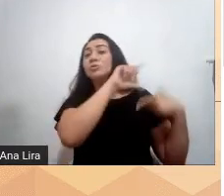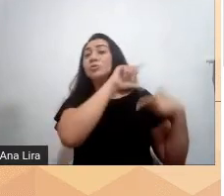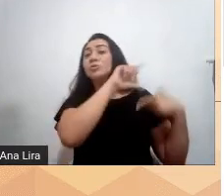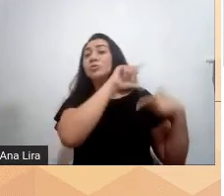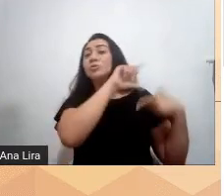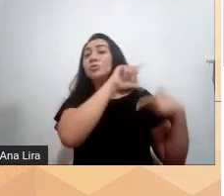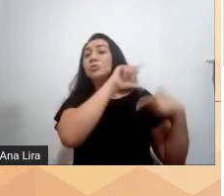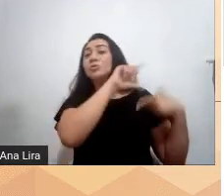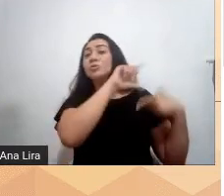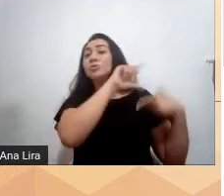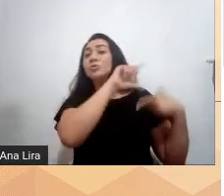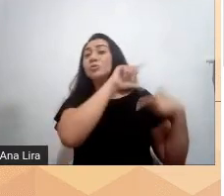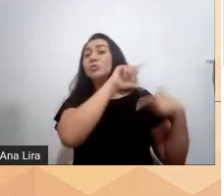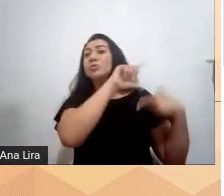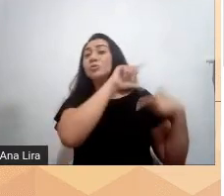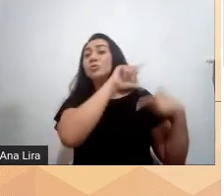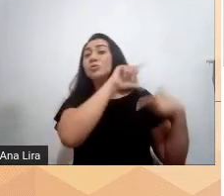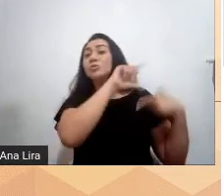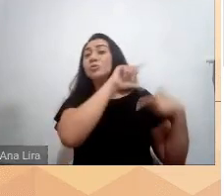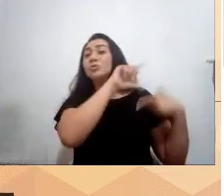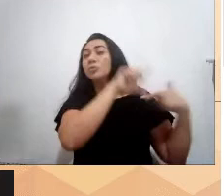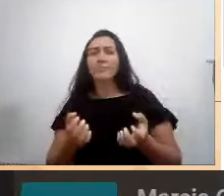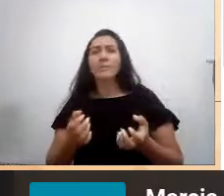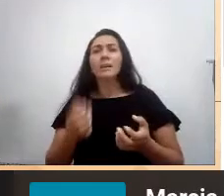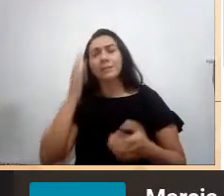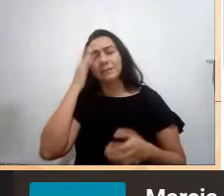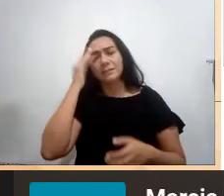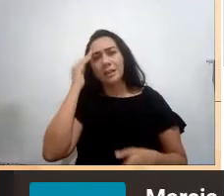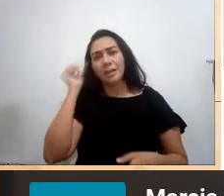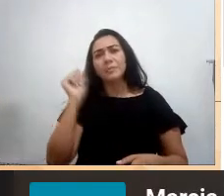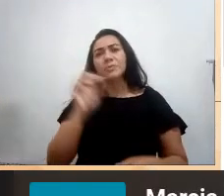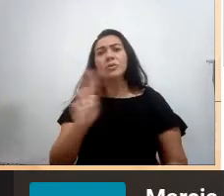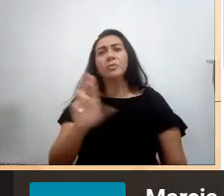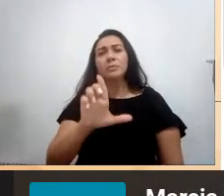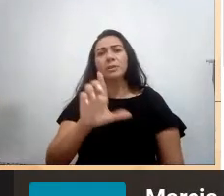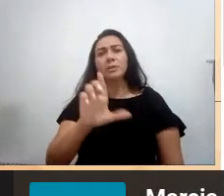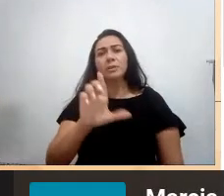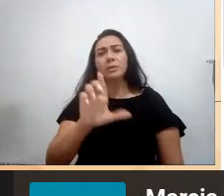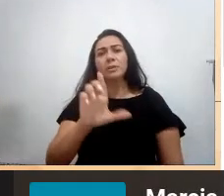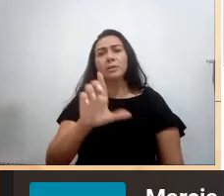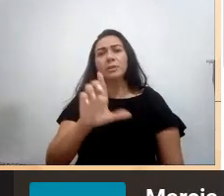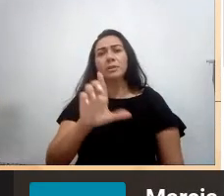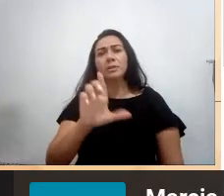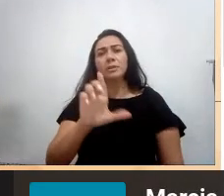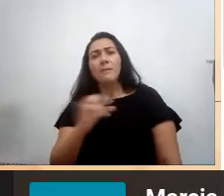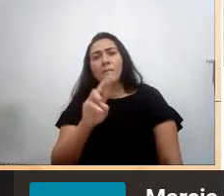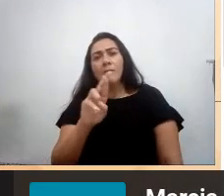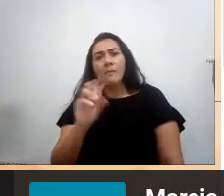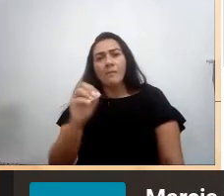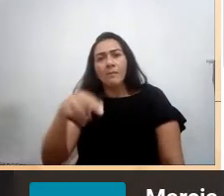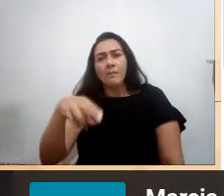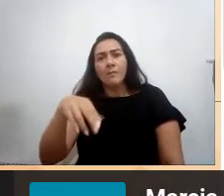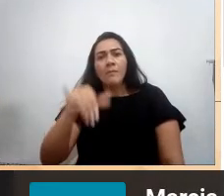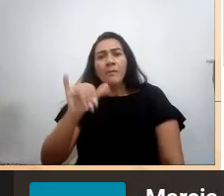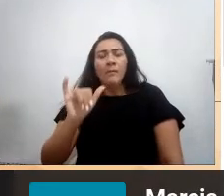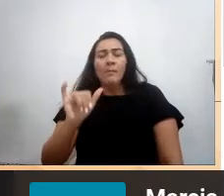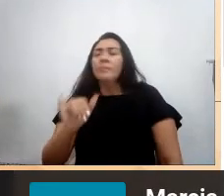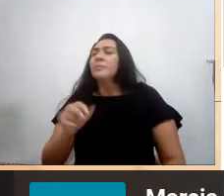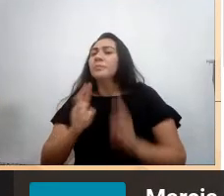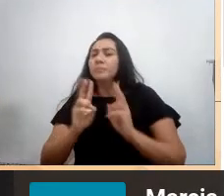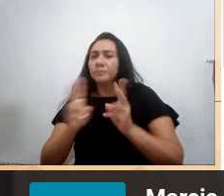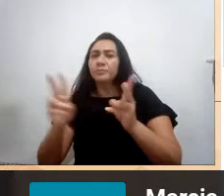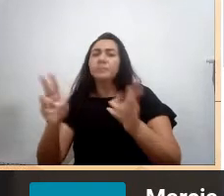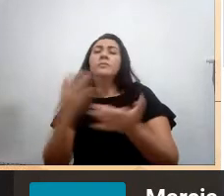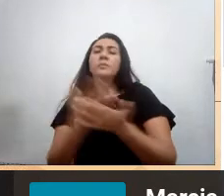famosa Lei Rouanet. Bem ou mal falada, todos devem conhecer, né? Eu atuo diretamente com esse mecanismo de captação